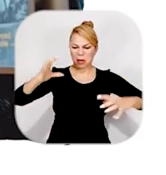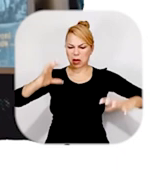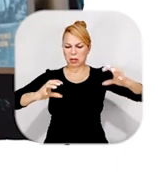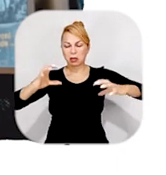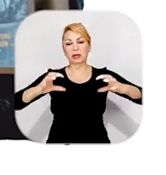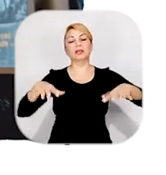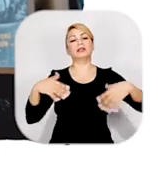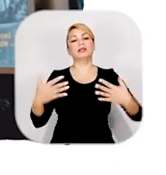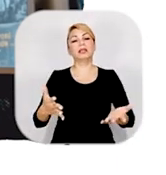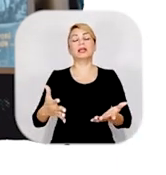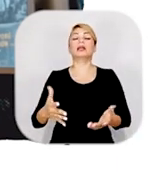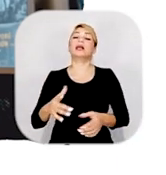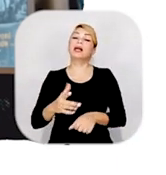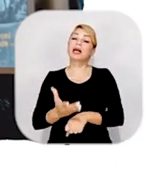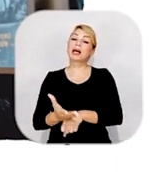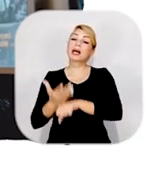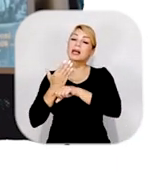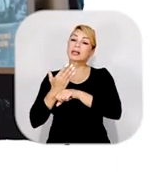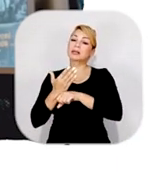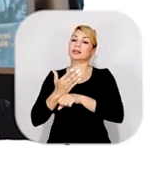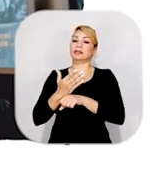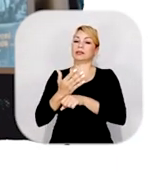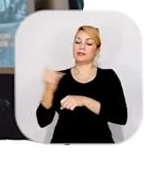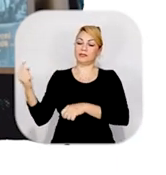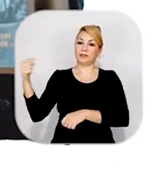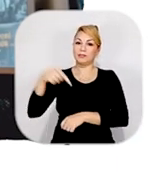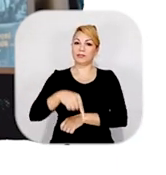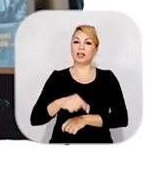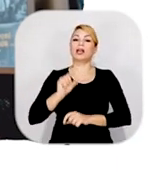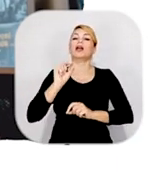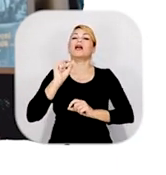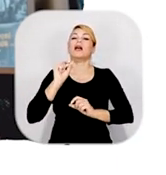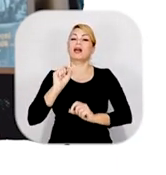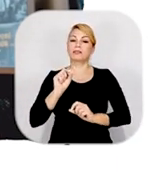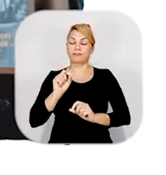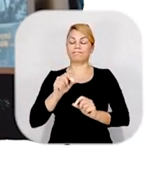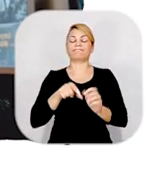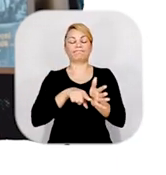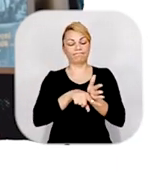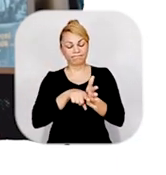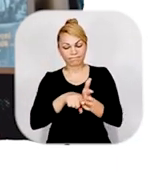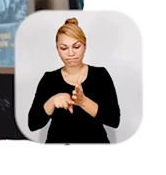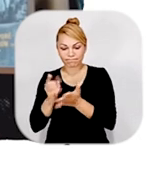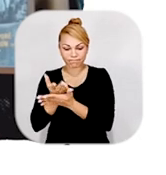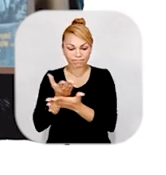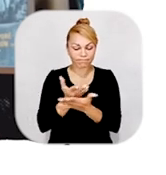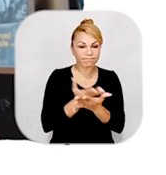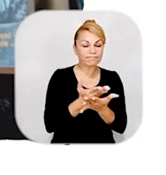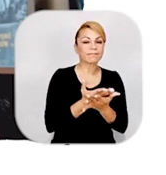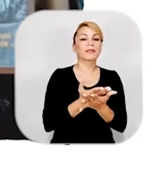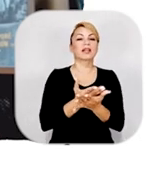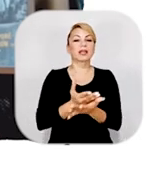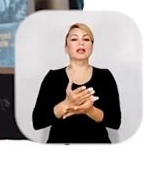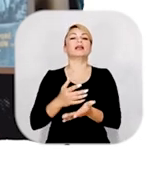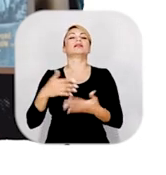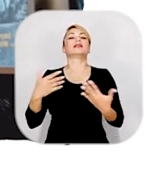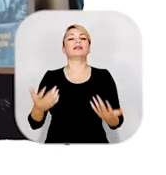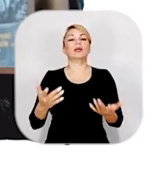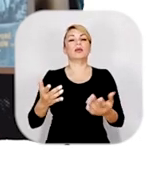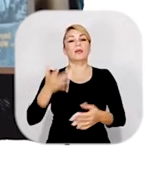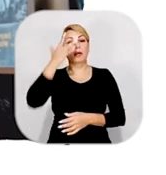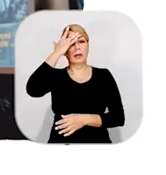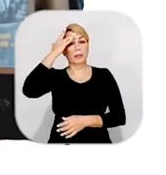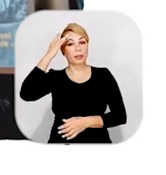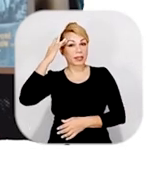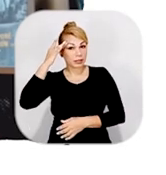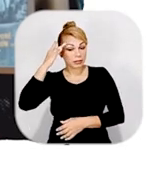de pesquisa antes de fazer qualquer incursão, né? E aí uma pessoa aqui de Brasília, Inês Argrives,